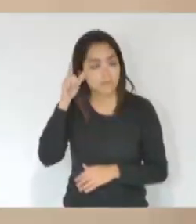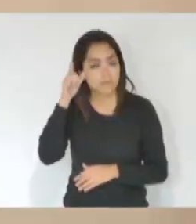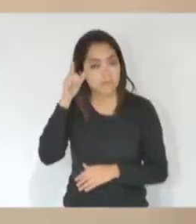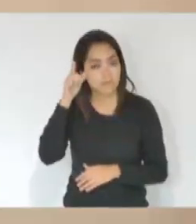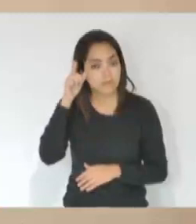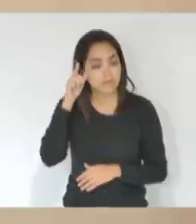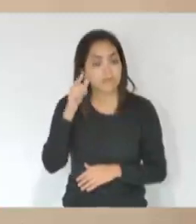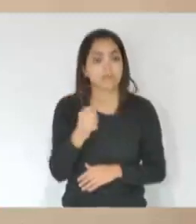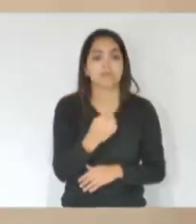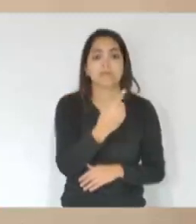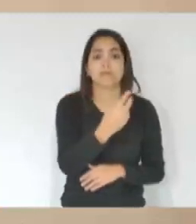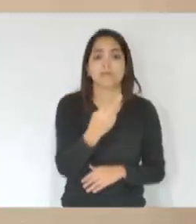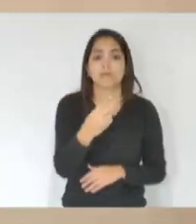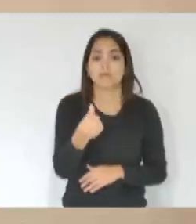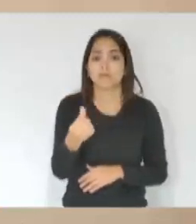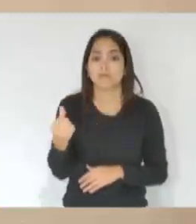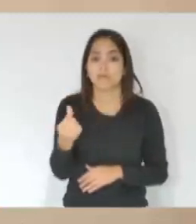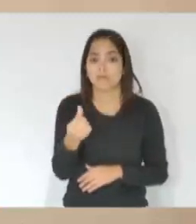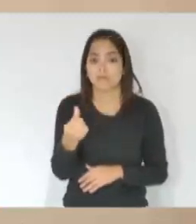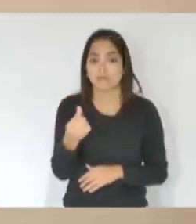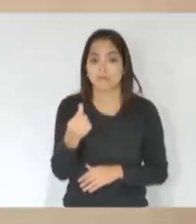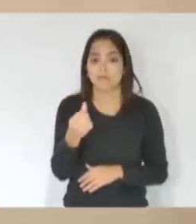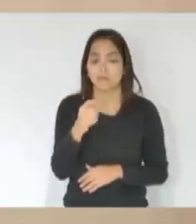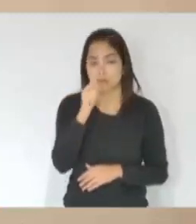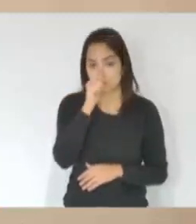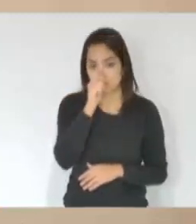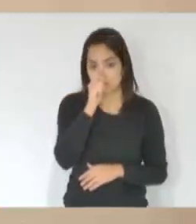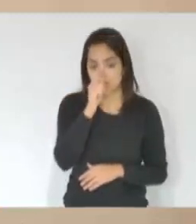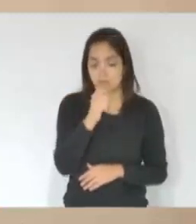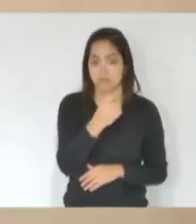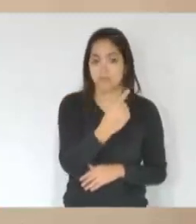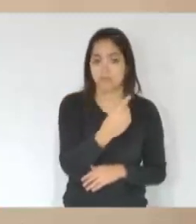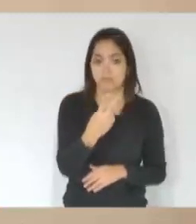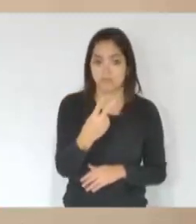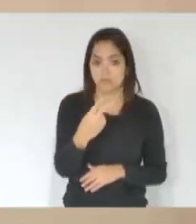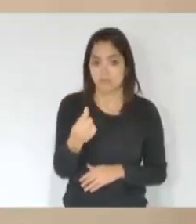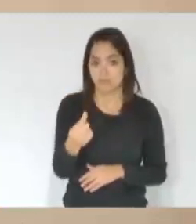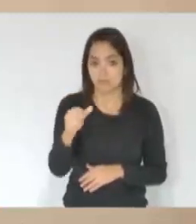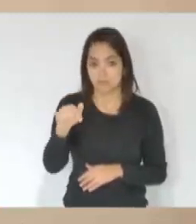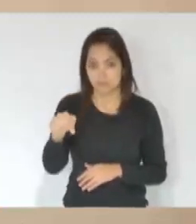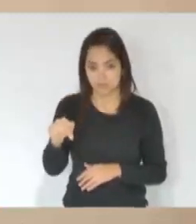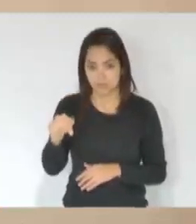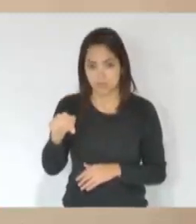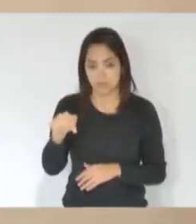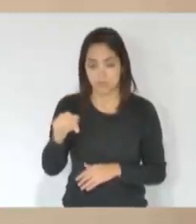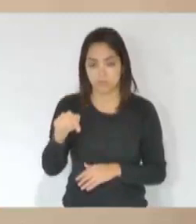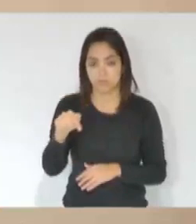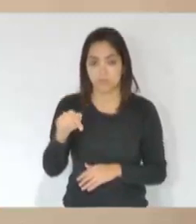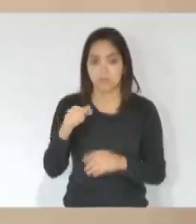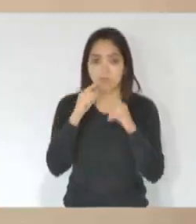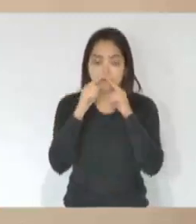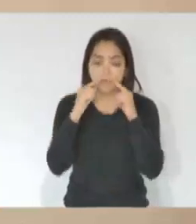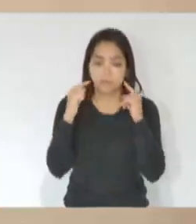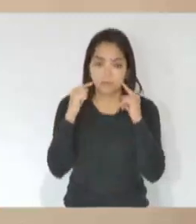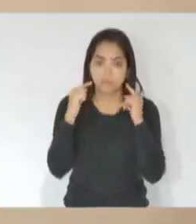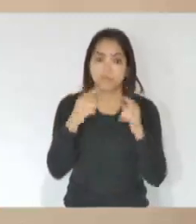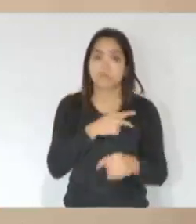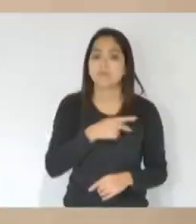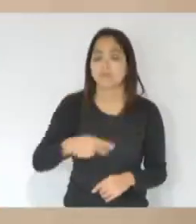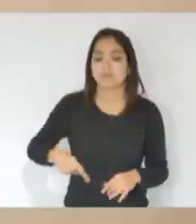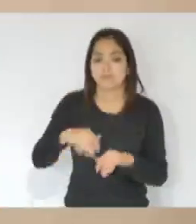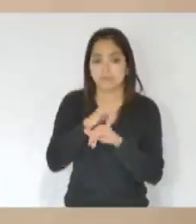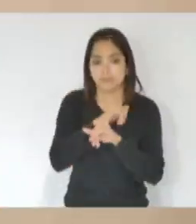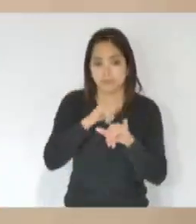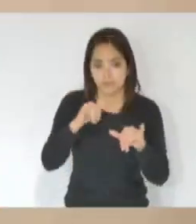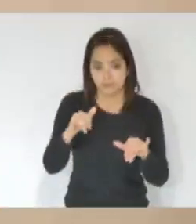Requerimento 1266, autor deputado João Amin. Requerimento 1267, autor deputado Romildo Titon. Esta presidência comunica que